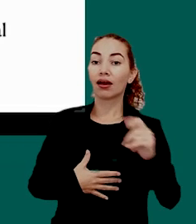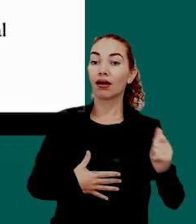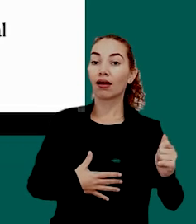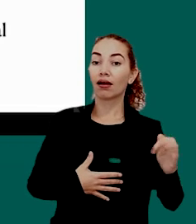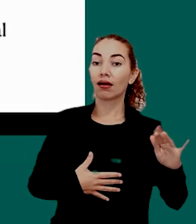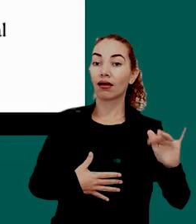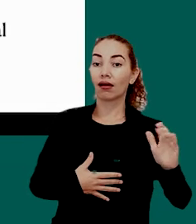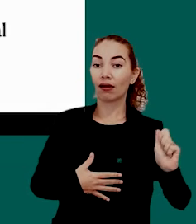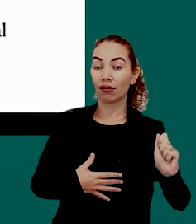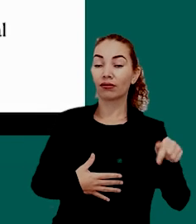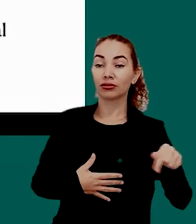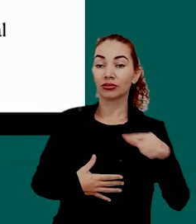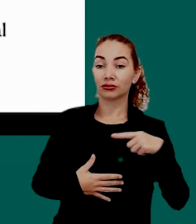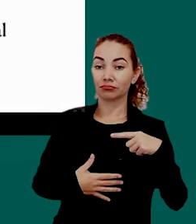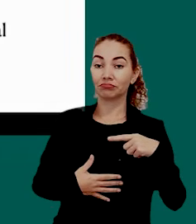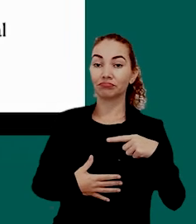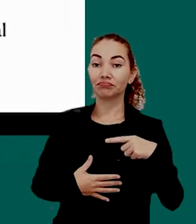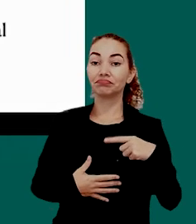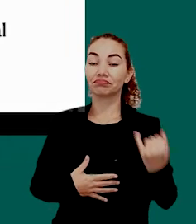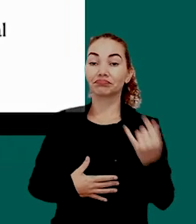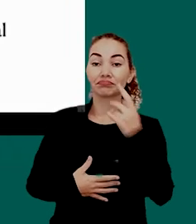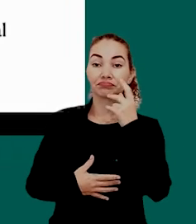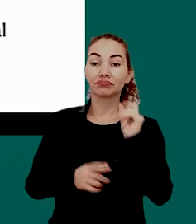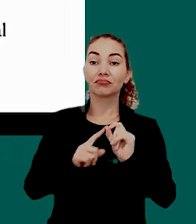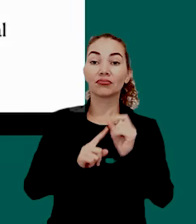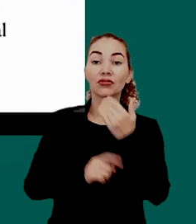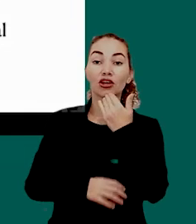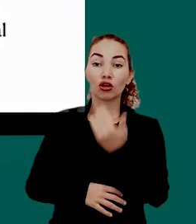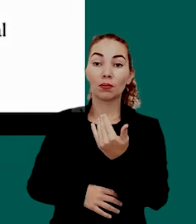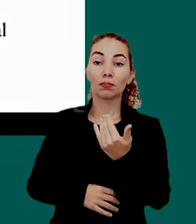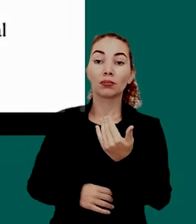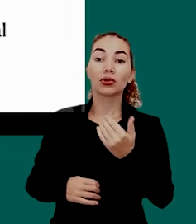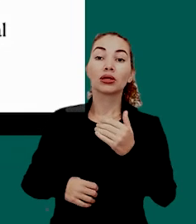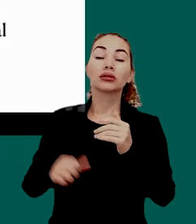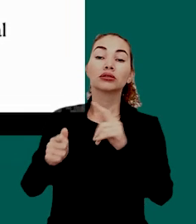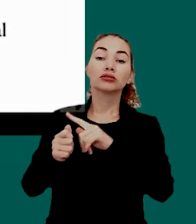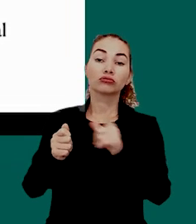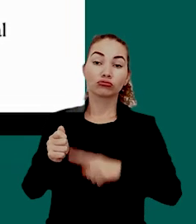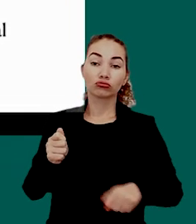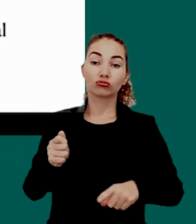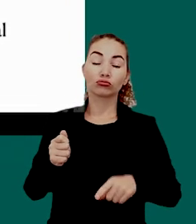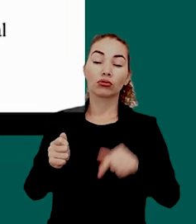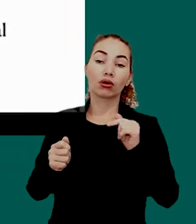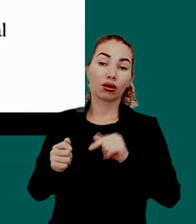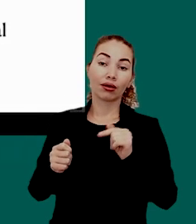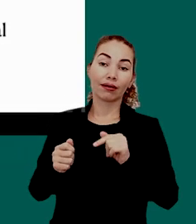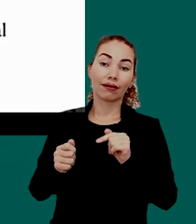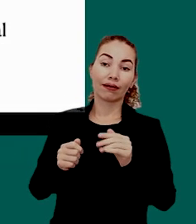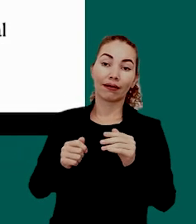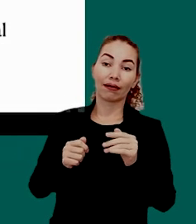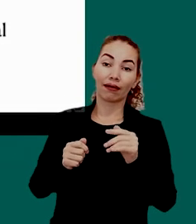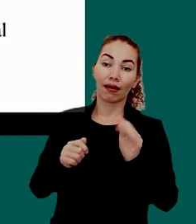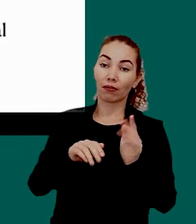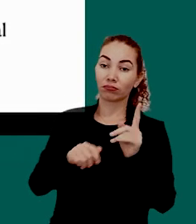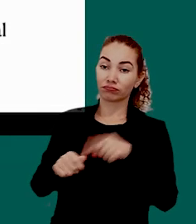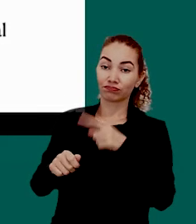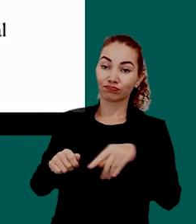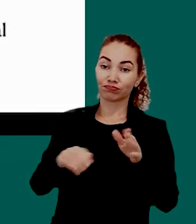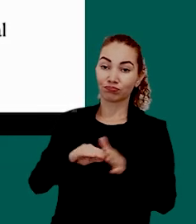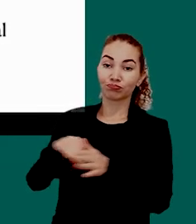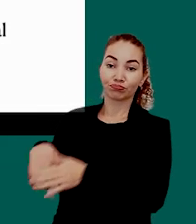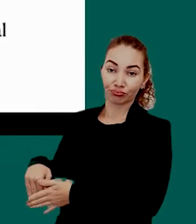essa cepa B1351, né, que eles acabaram pedindo a AstraZeneca, suspendendo a vacina AstraZeneca, como